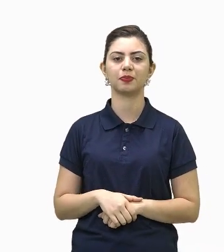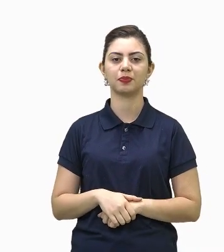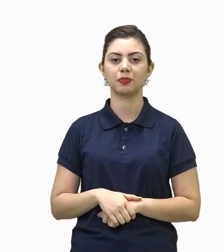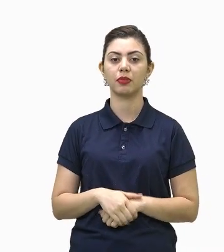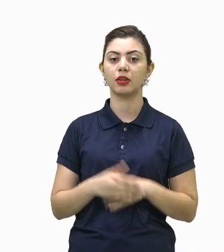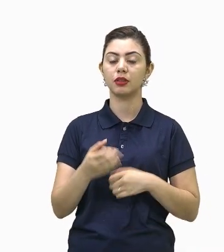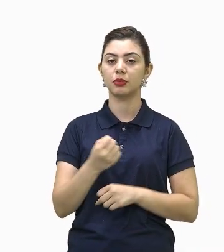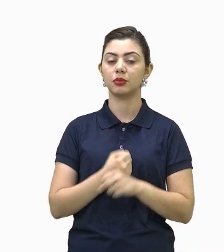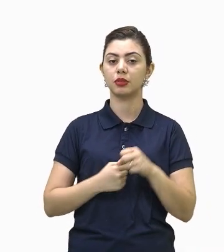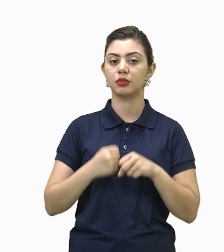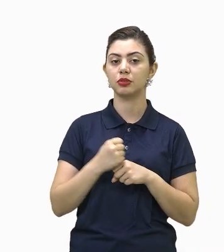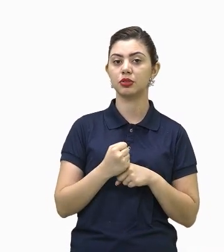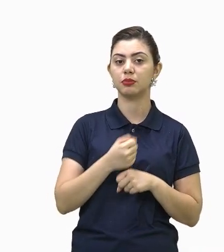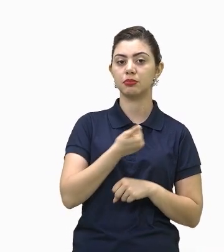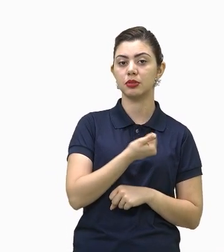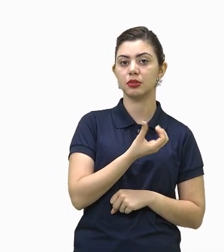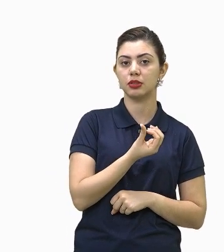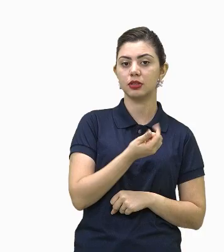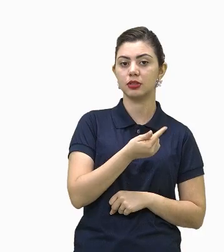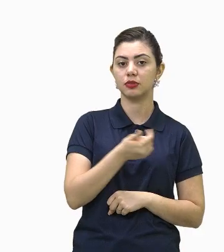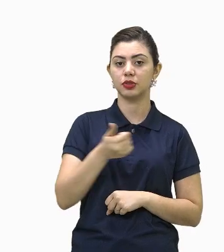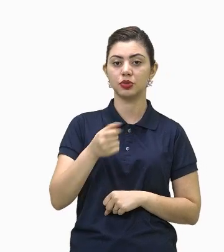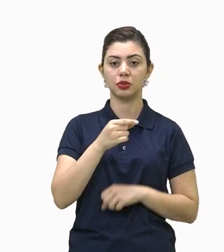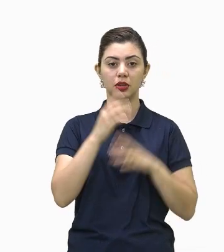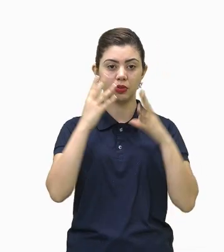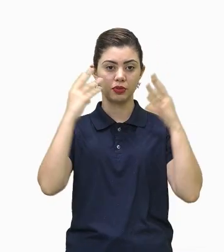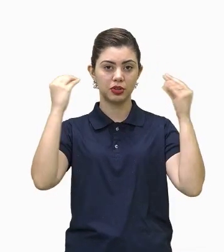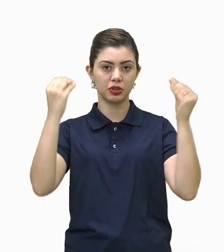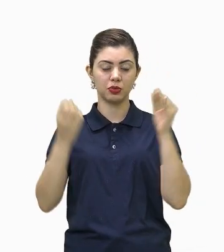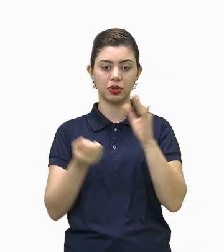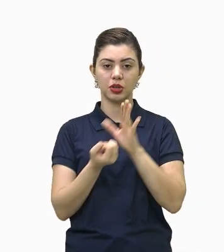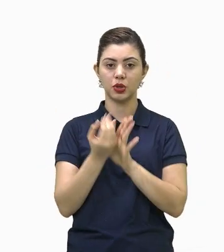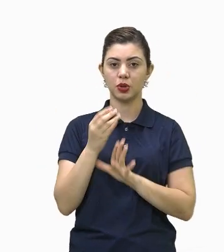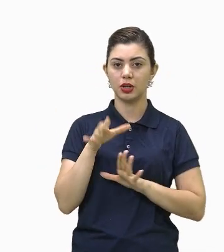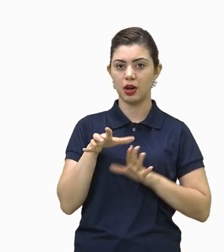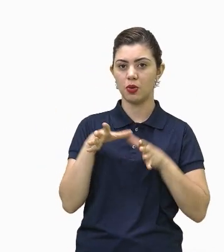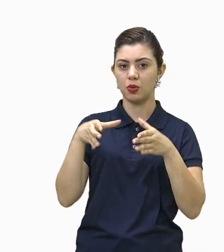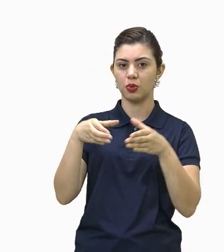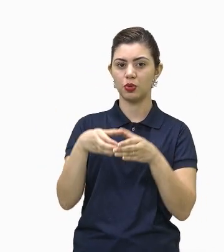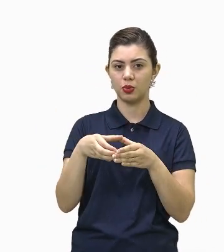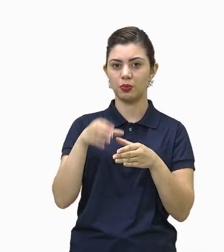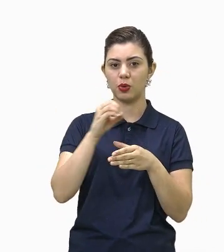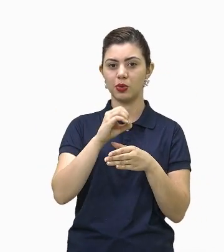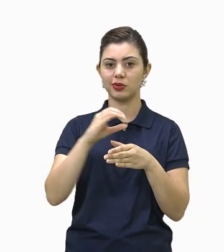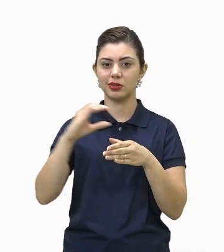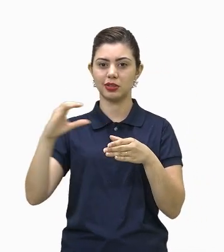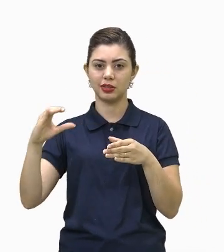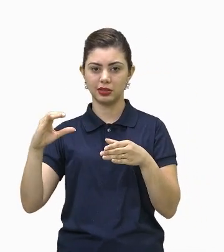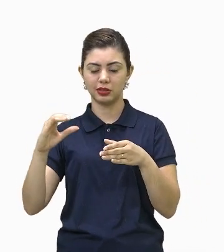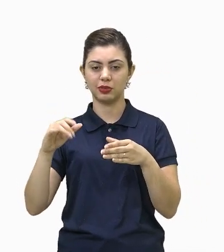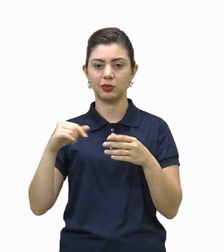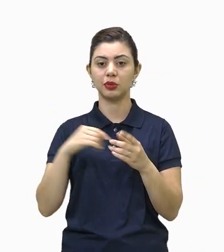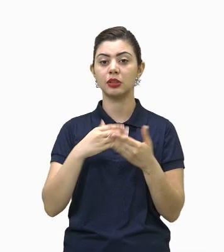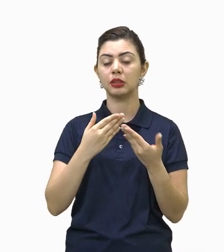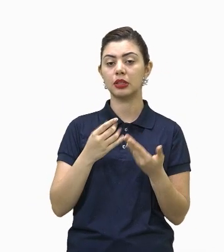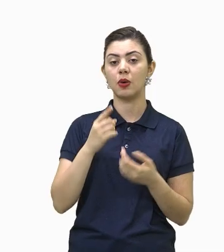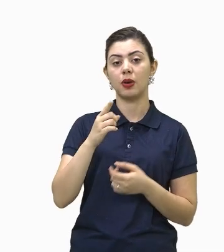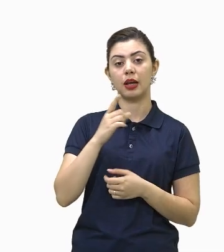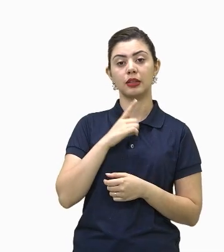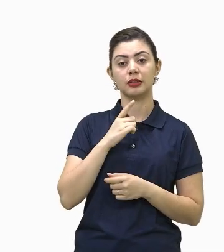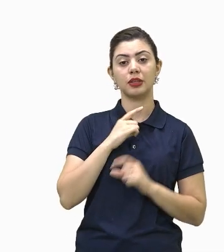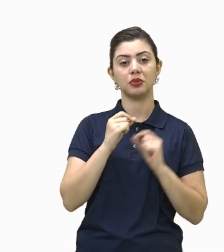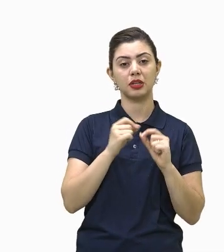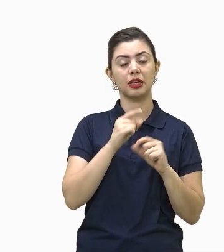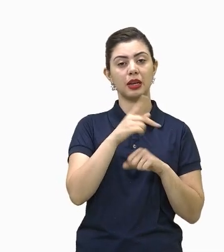Em 1621, os holandeses fundaram a Companhia das Índias Ocidentais, que tinha aval da Holanda